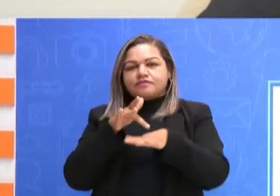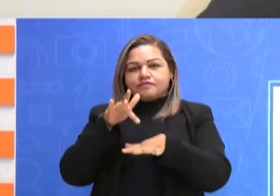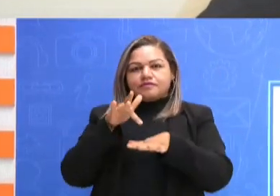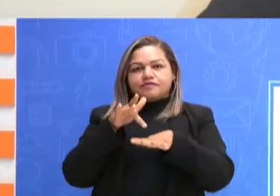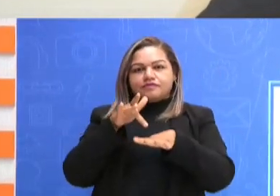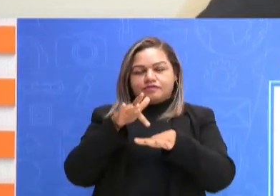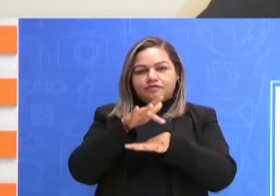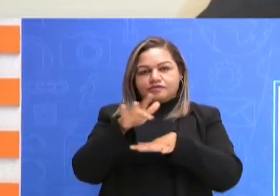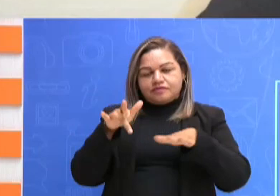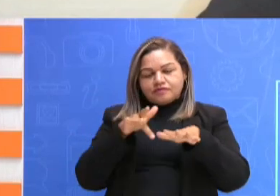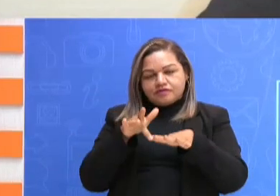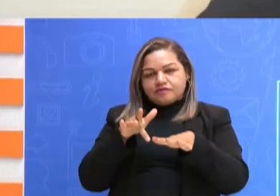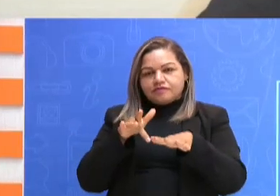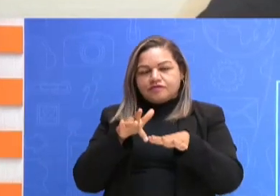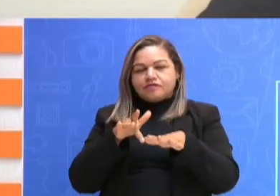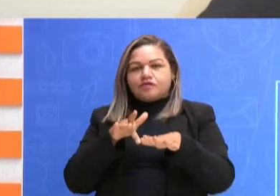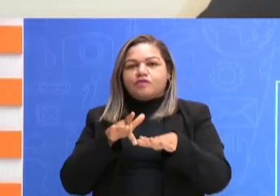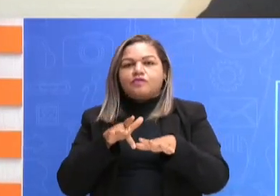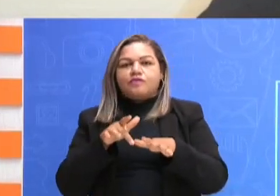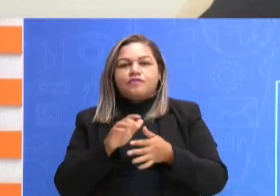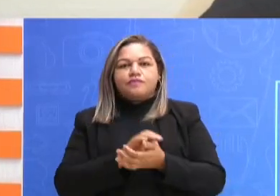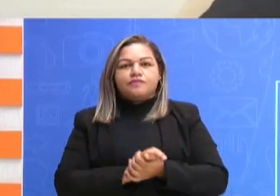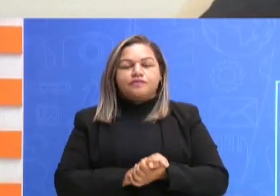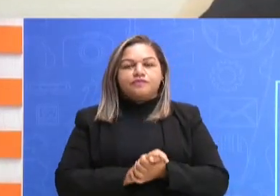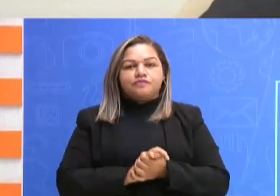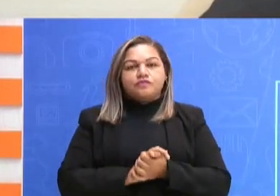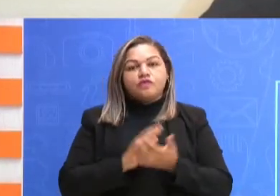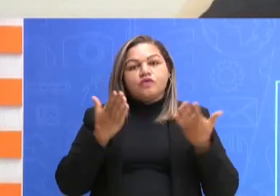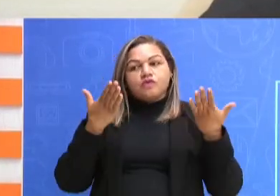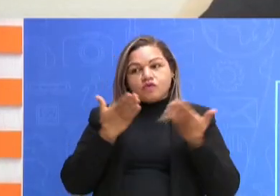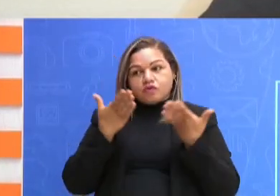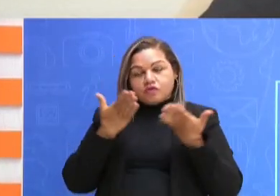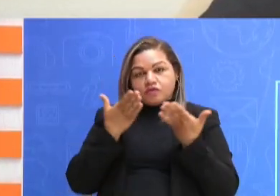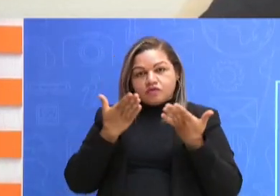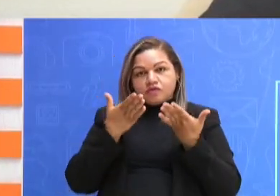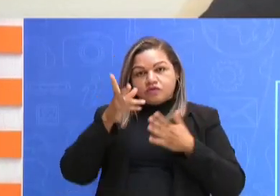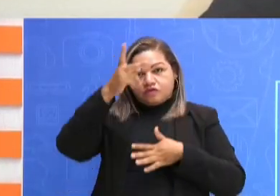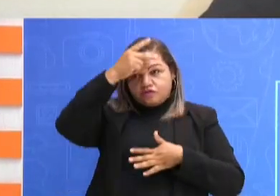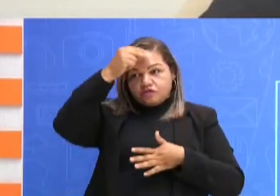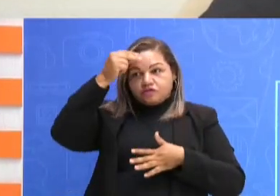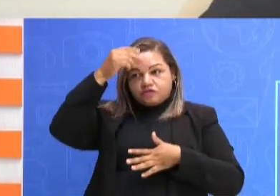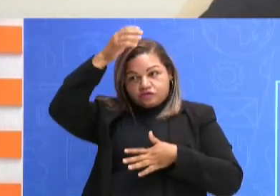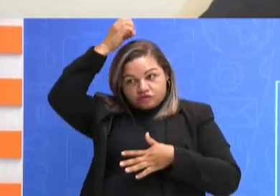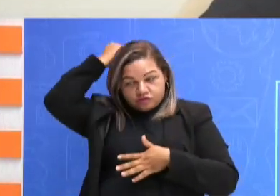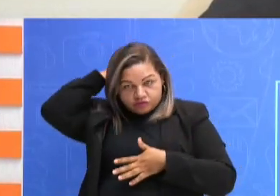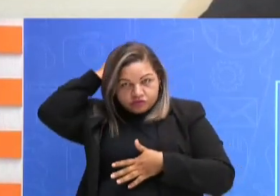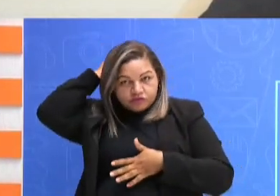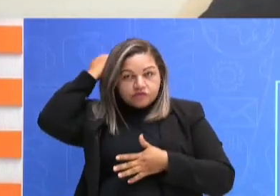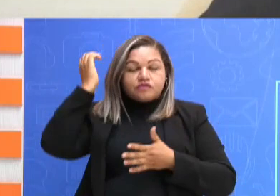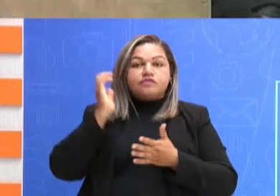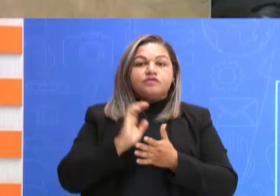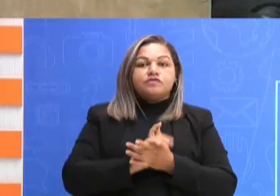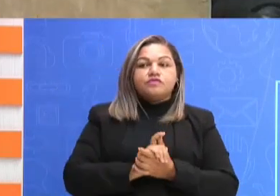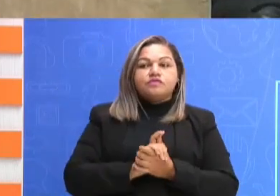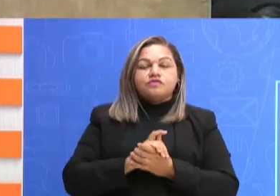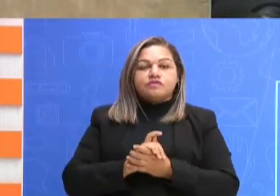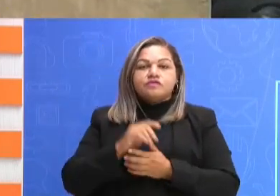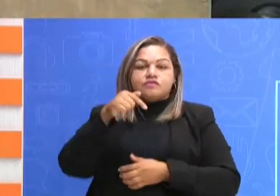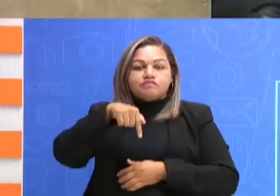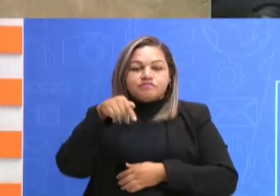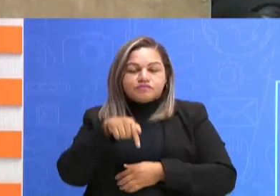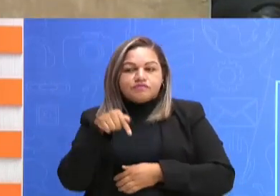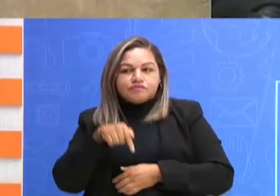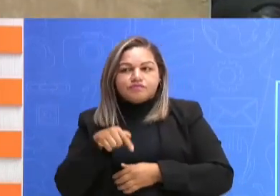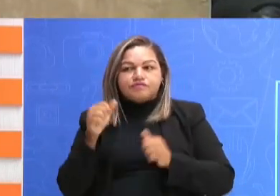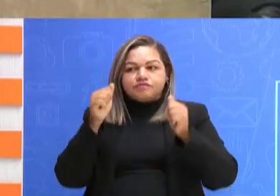do Sistema Guanaré de Comunicação. A gente está recebendo hoje aqui o prefeito de Caxias, Fábio Gentil, está aqui em nossos